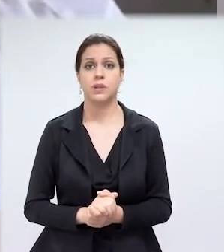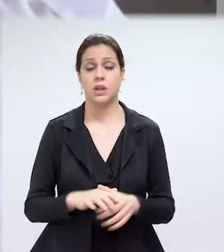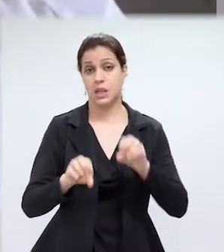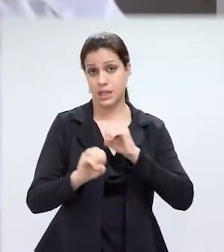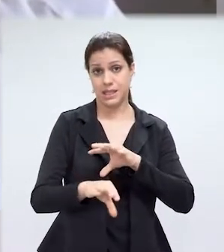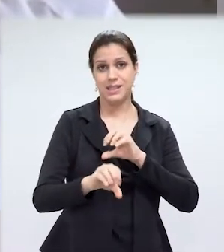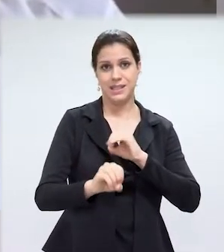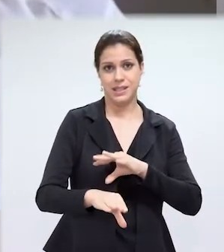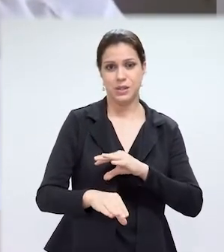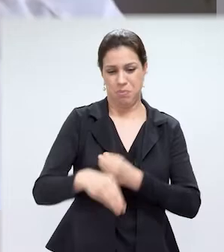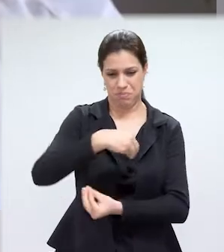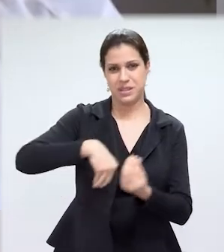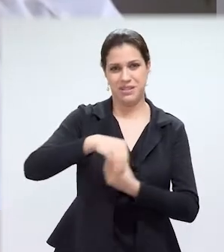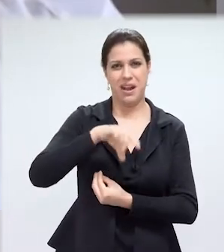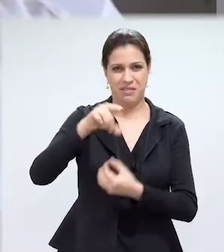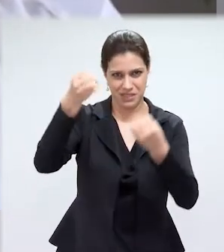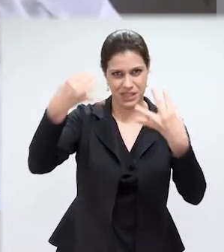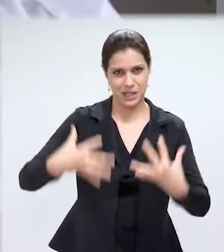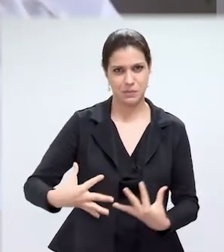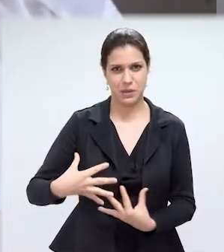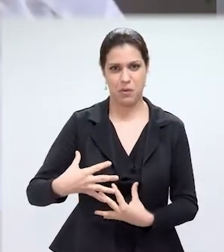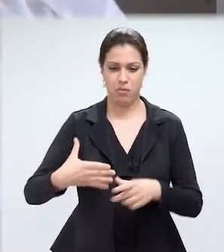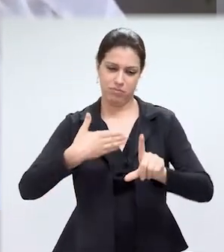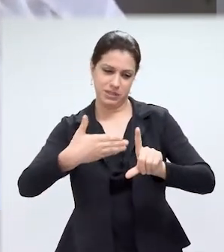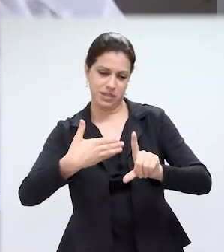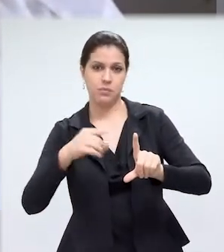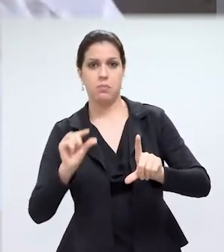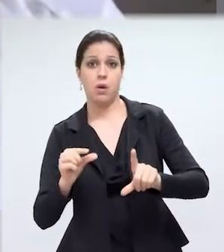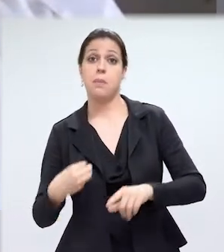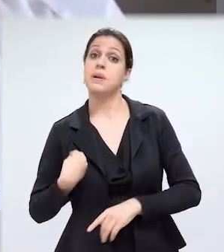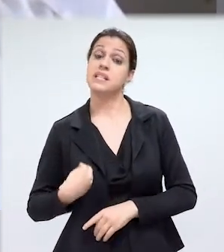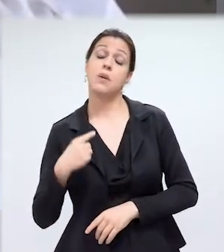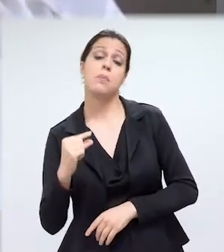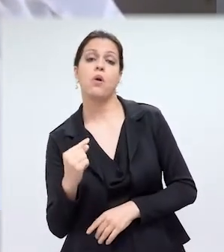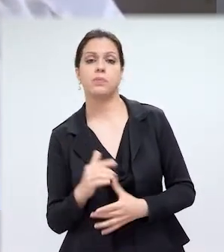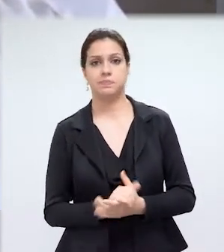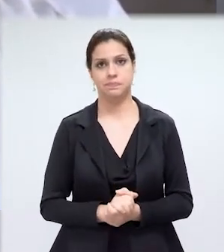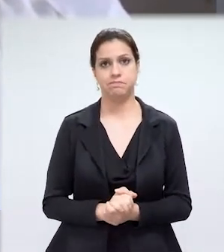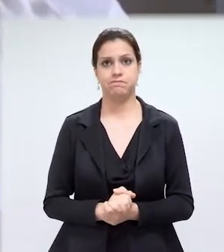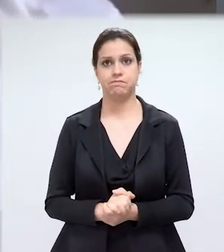que já é uma realidade, né, esse ensino híbrido, como a senhora mesmo comentou?